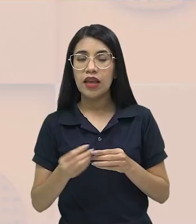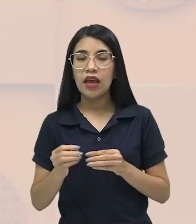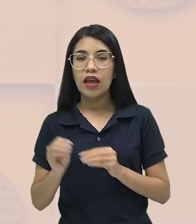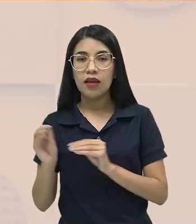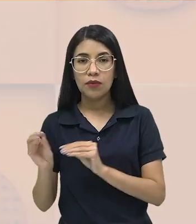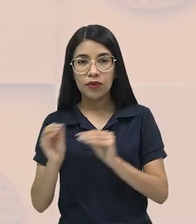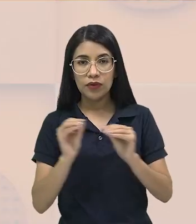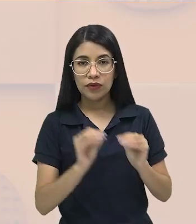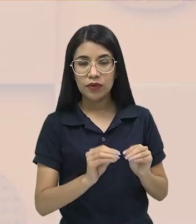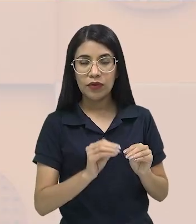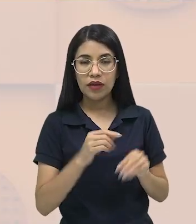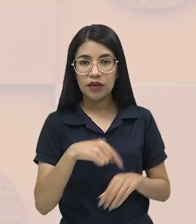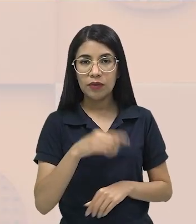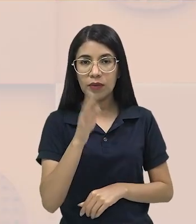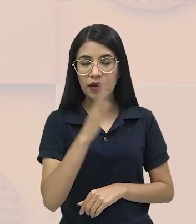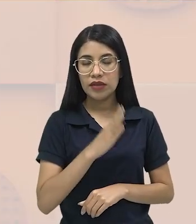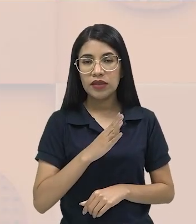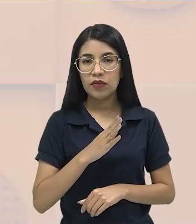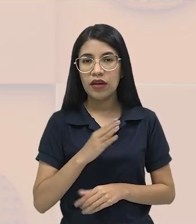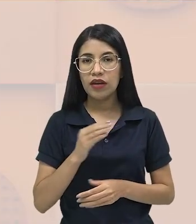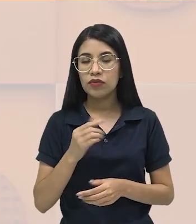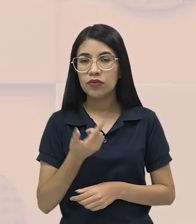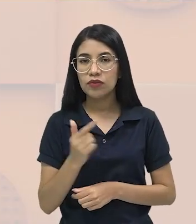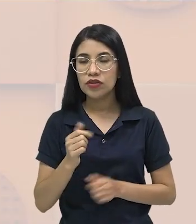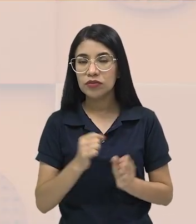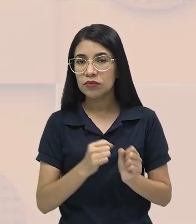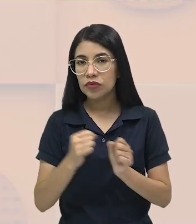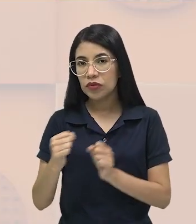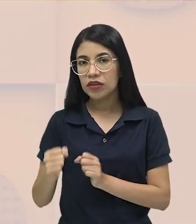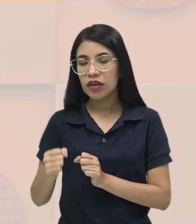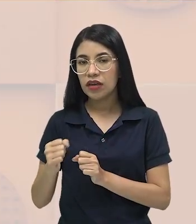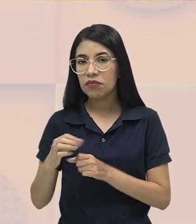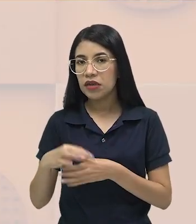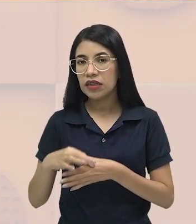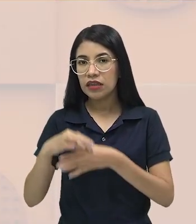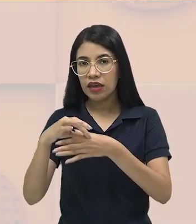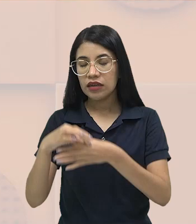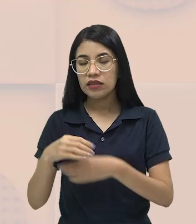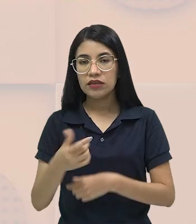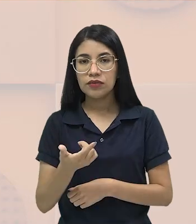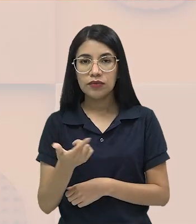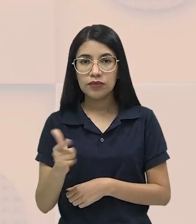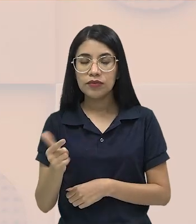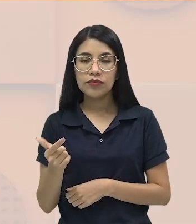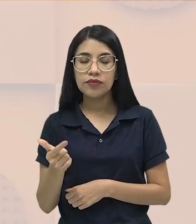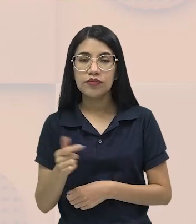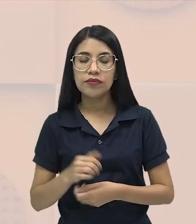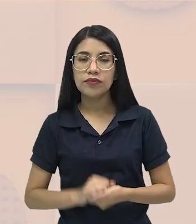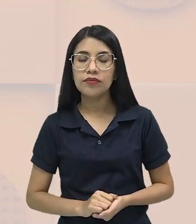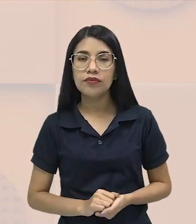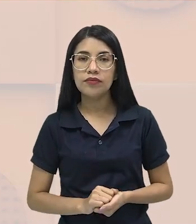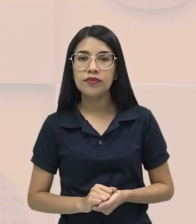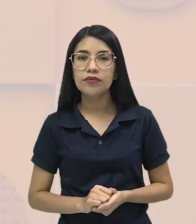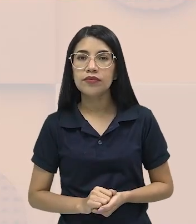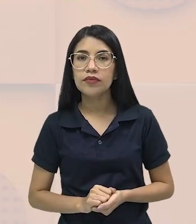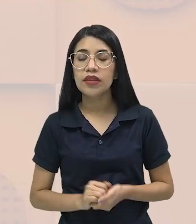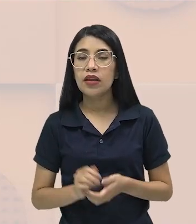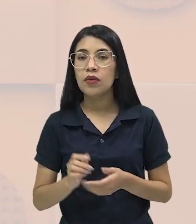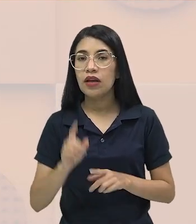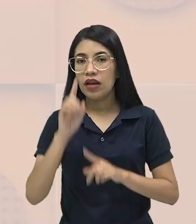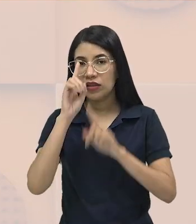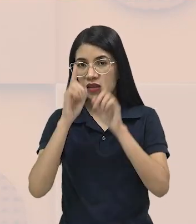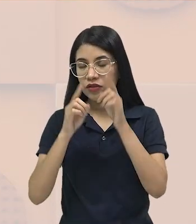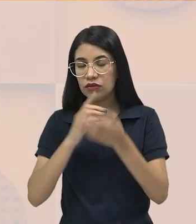família real deixou um grande vácuo de poder, né? A forma de governo, o governante não estava presente. Então, algumas